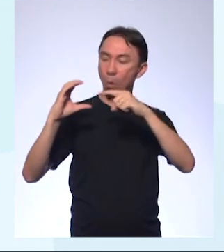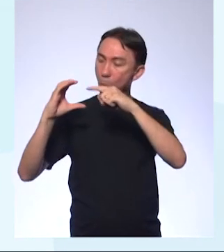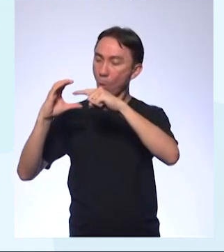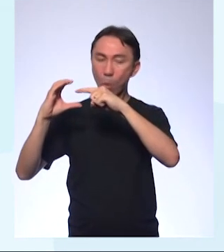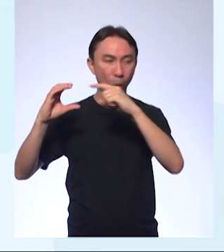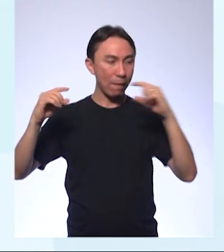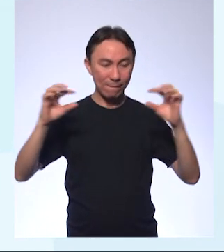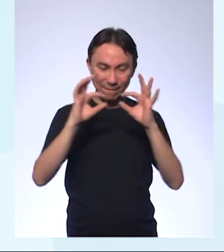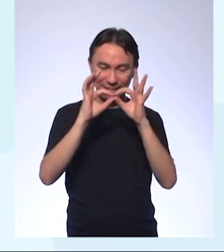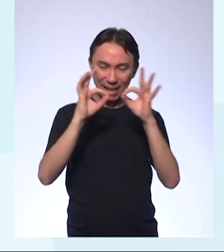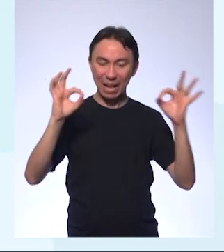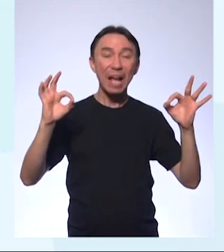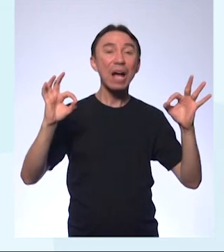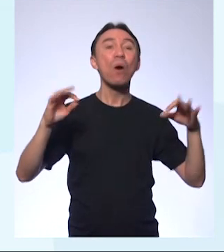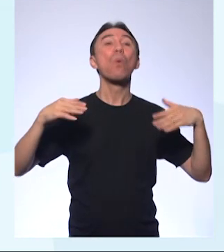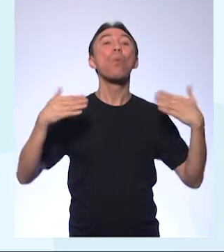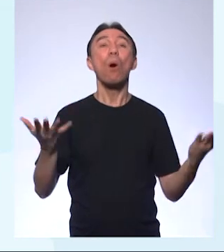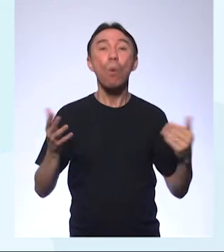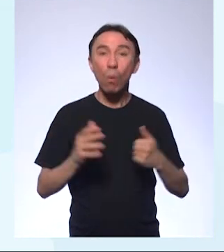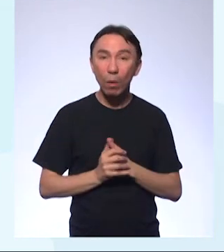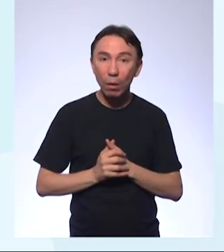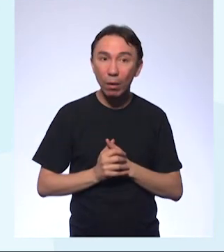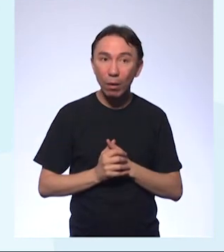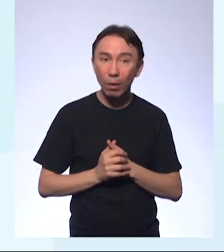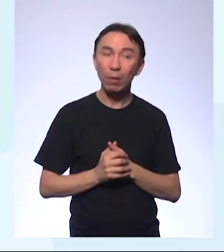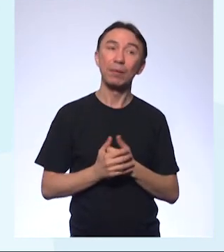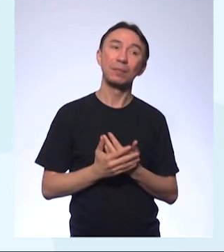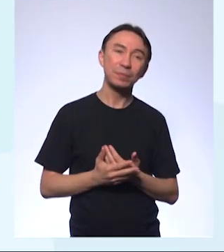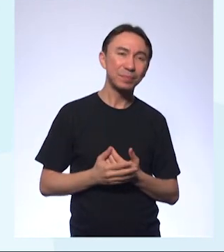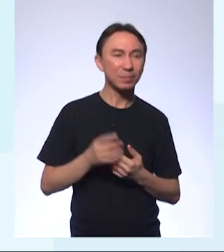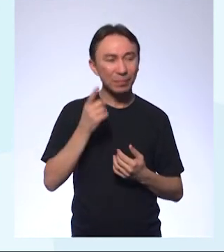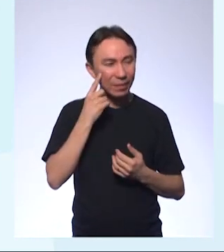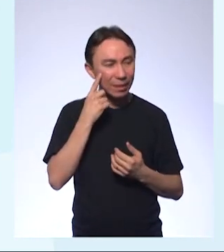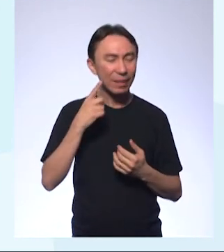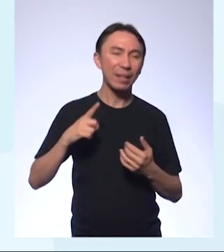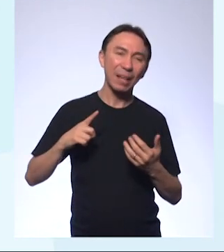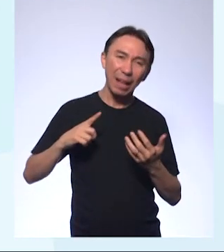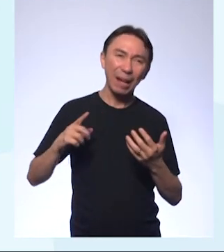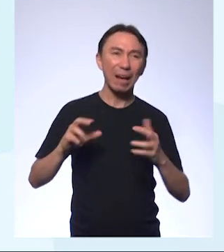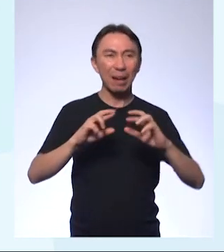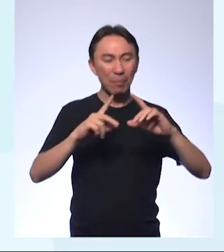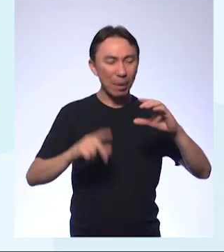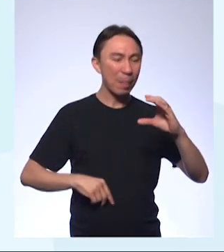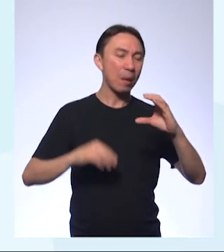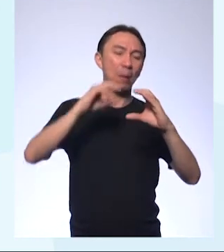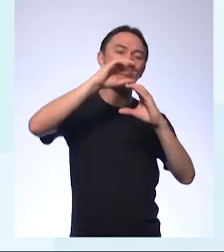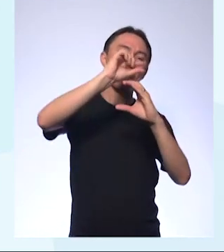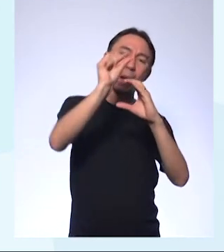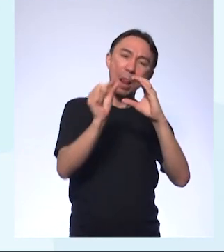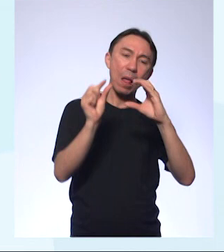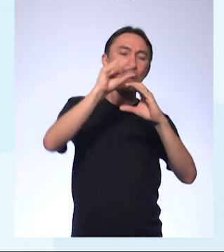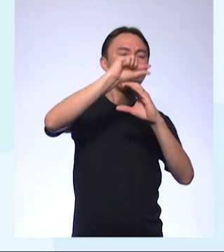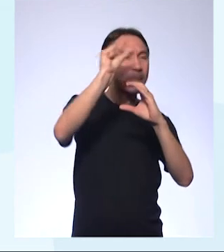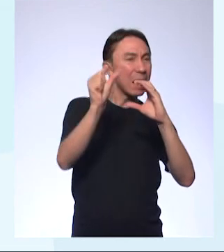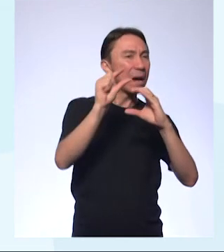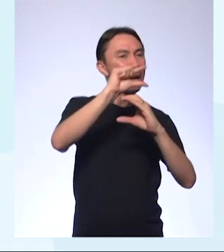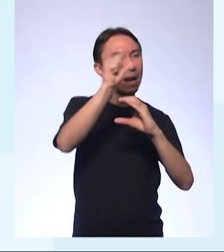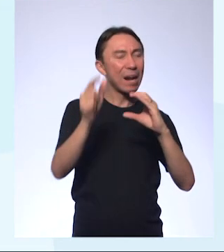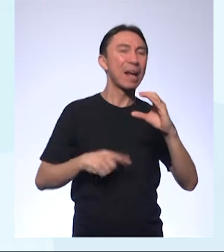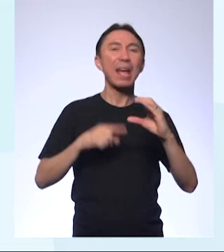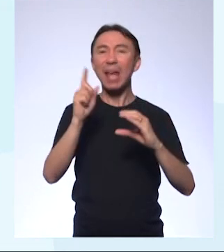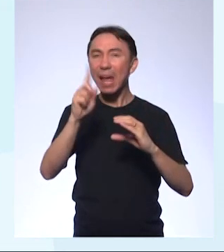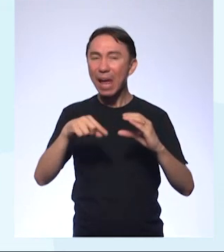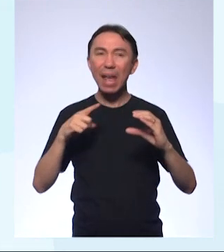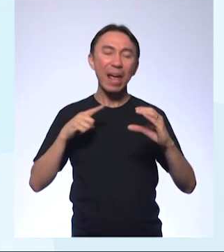aí também, se a gente for ver, tem quanto mais camadas ele tem, maior é o raio. Depende se ele é um cátion, se ele é um ânion,